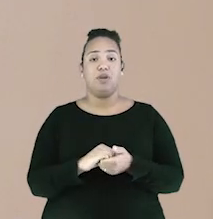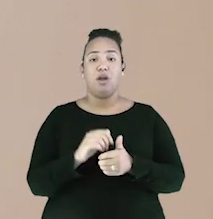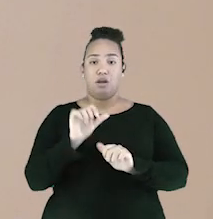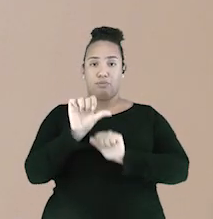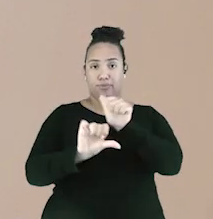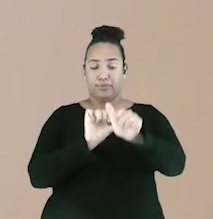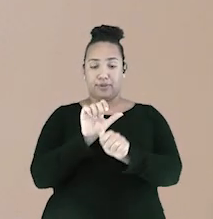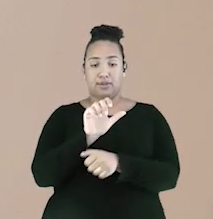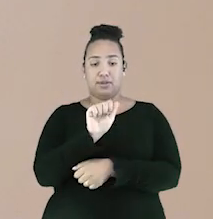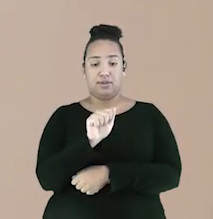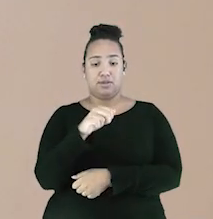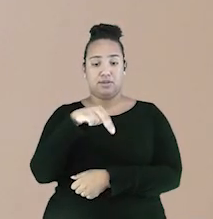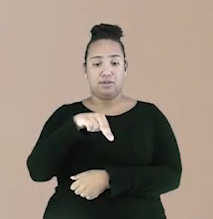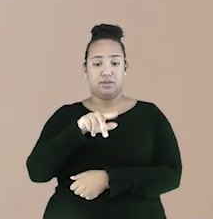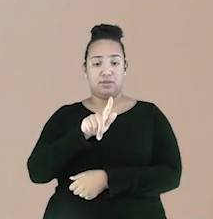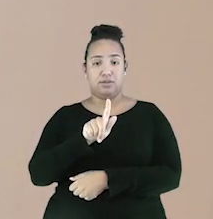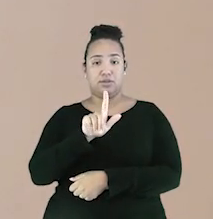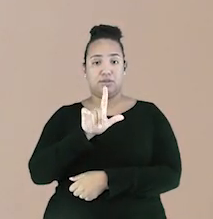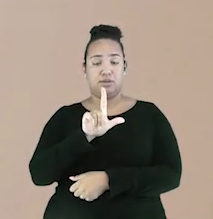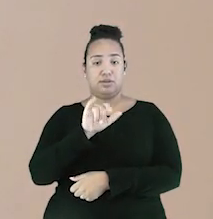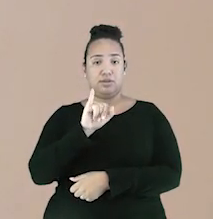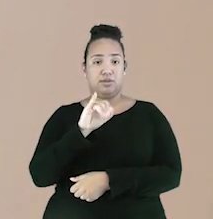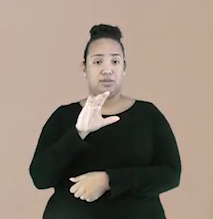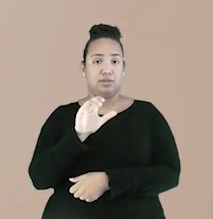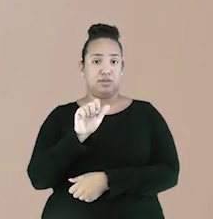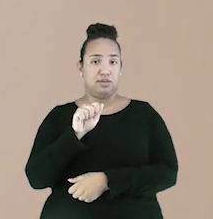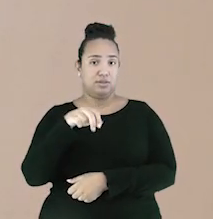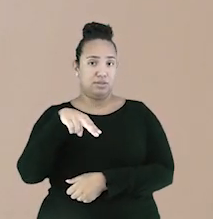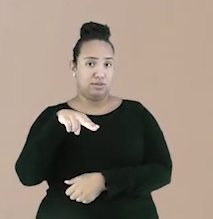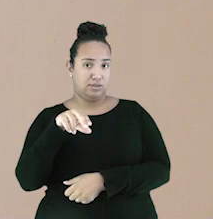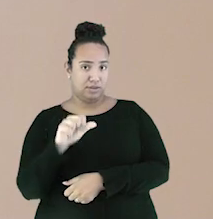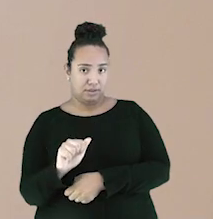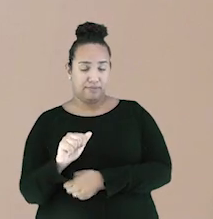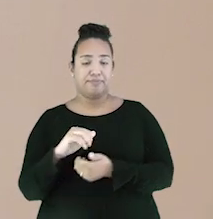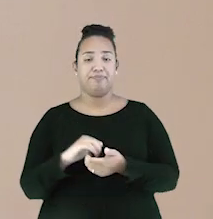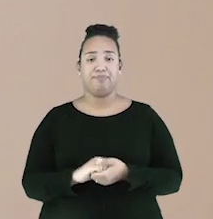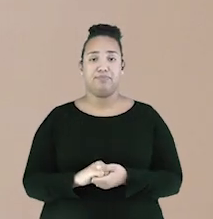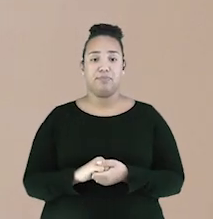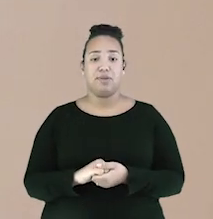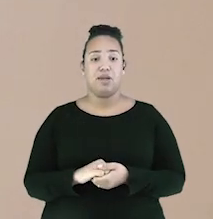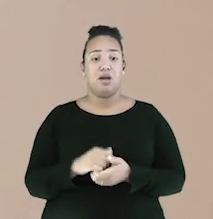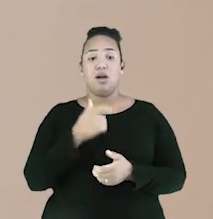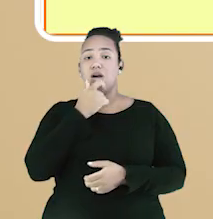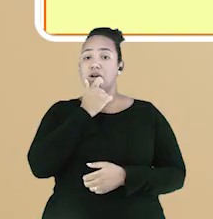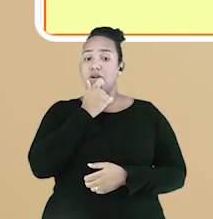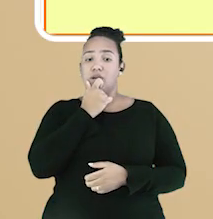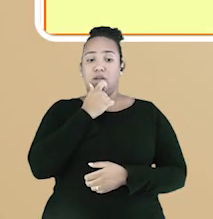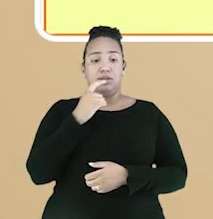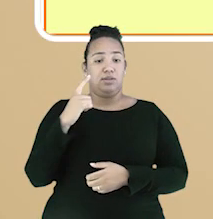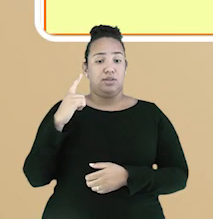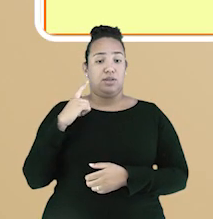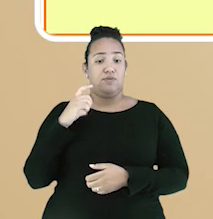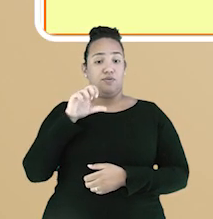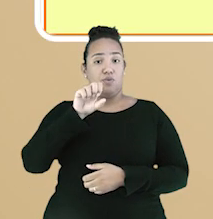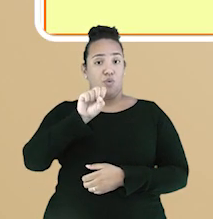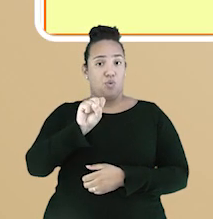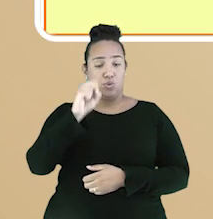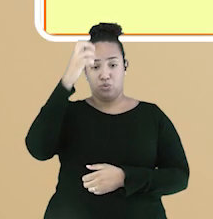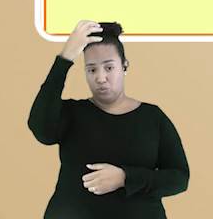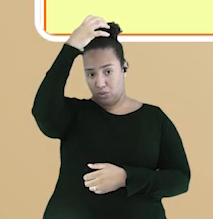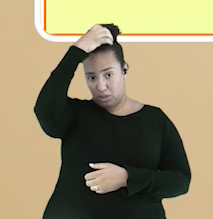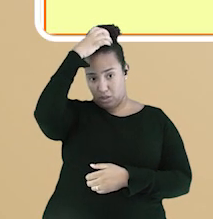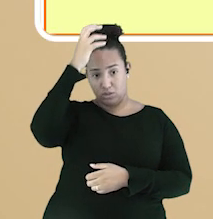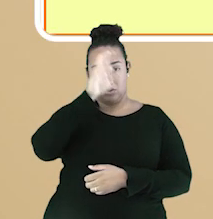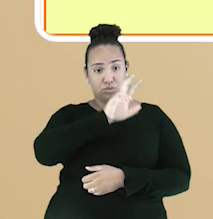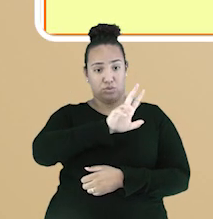Anglicana, promovida pelo rei Henrique VIII. A Inglaterra teve 8 reis chamados Henrique. O último deles, Henrique